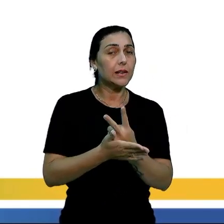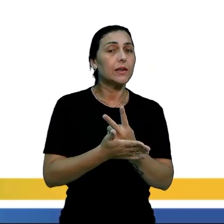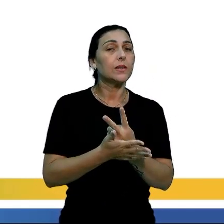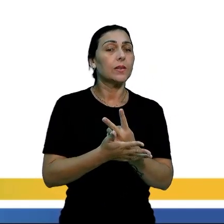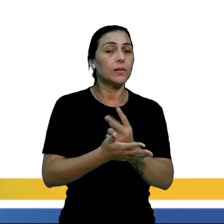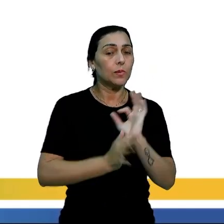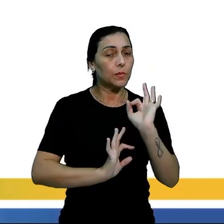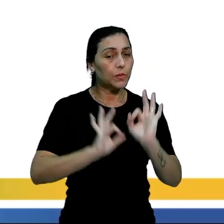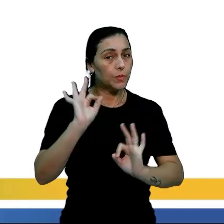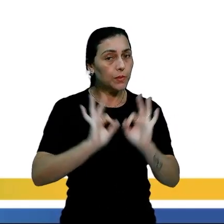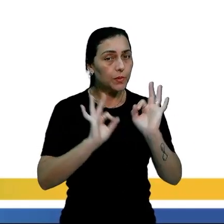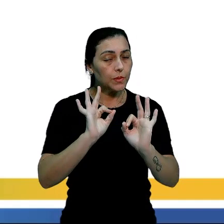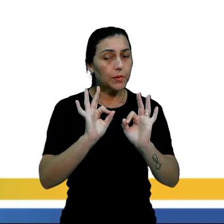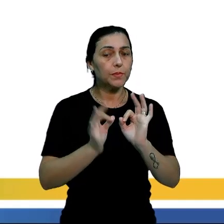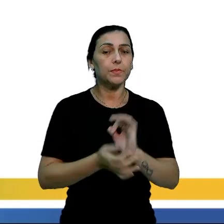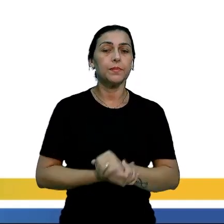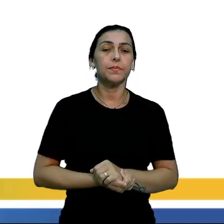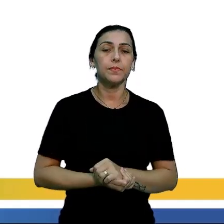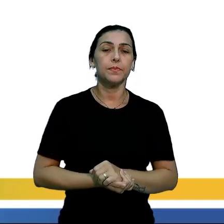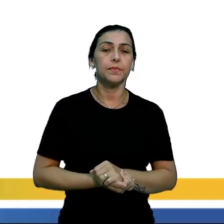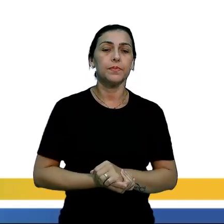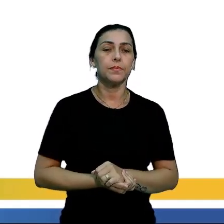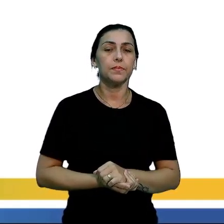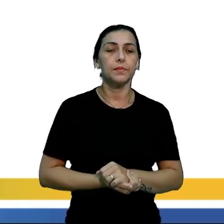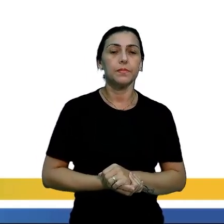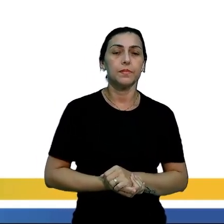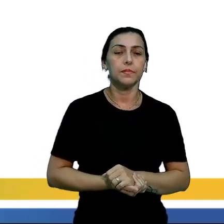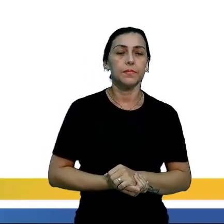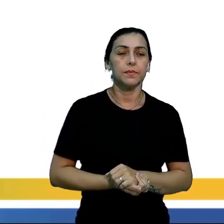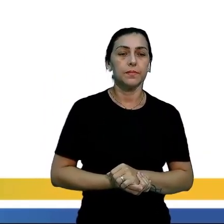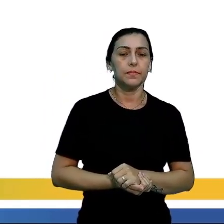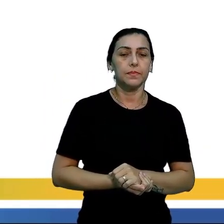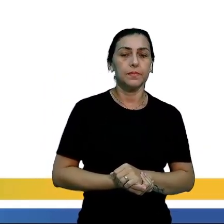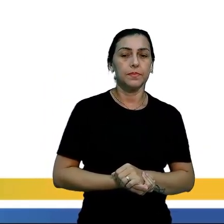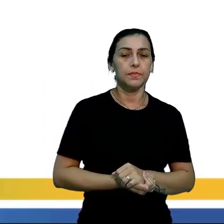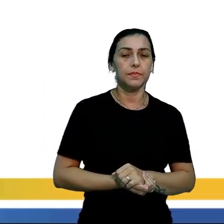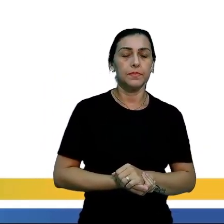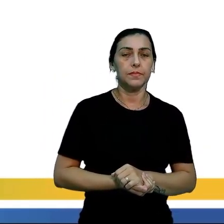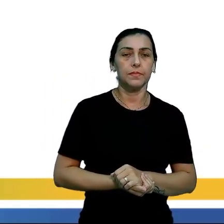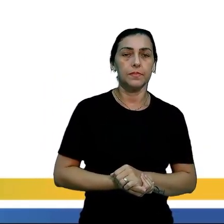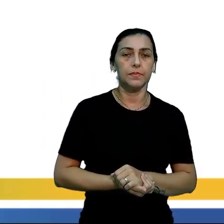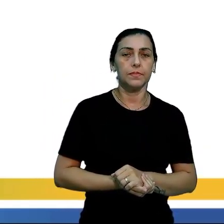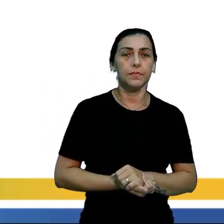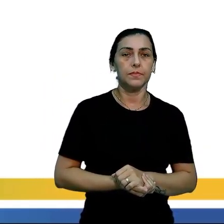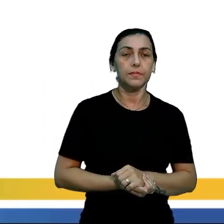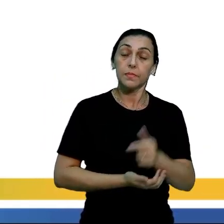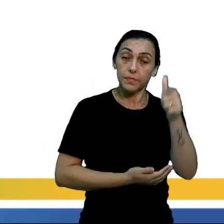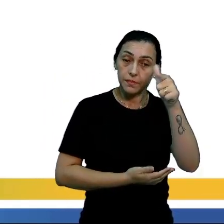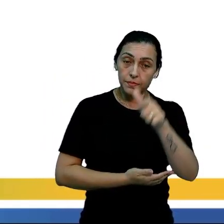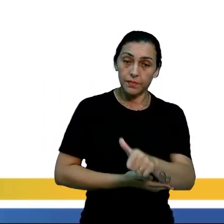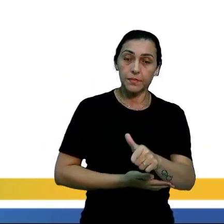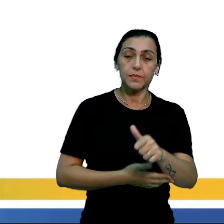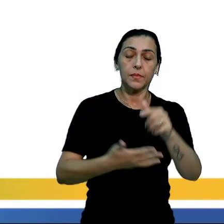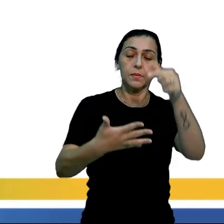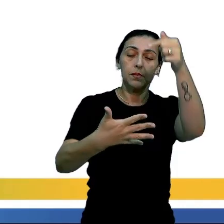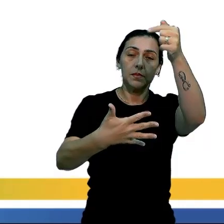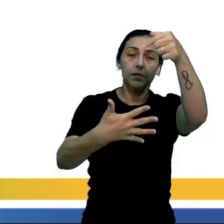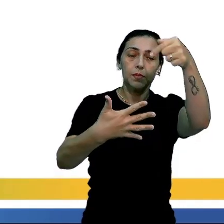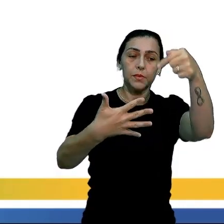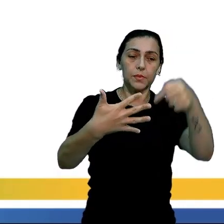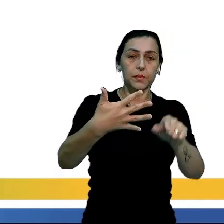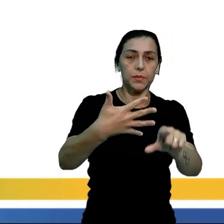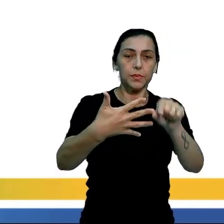forma. Tá? E aí vamos lá, né? De novo as alternativas. De